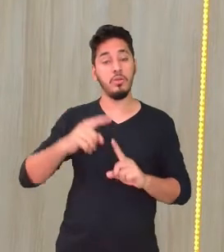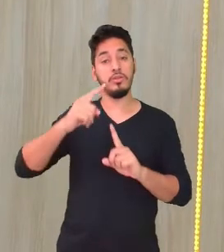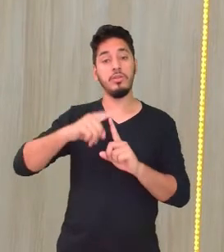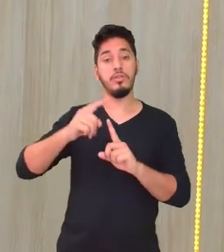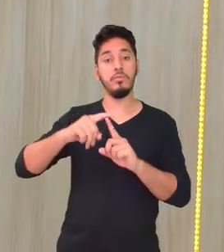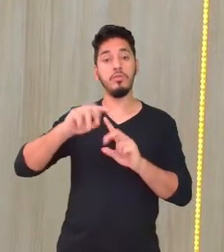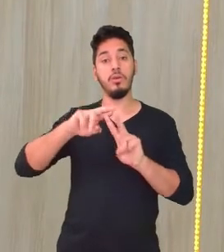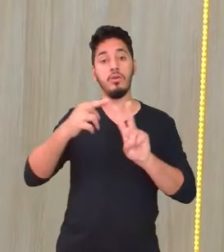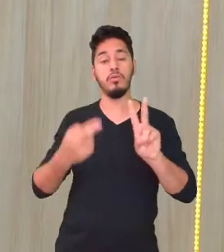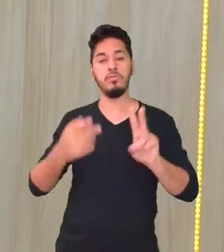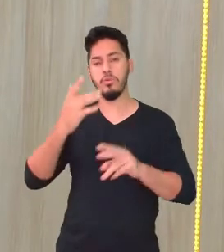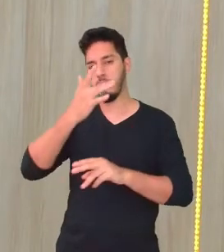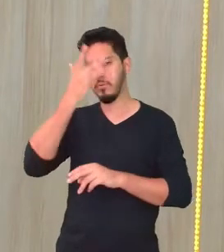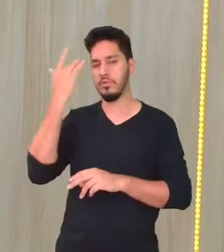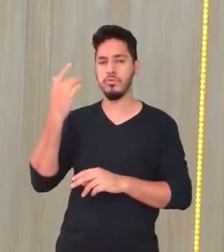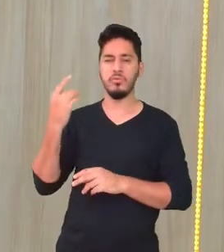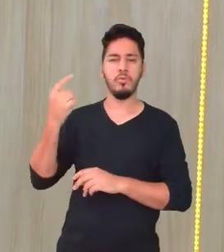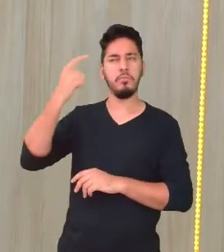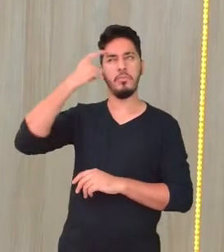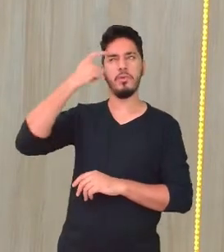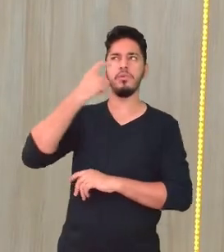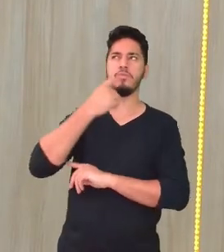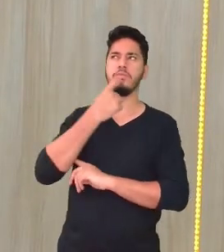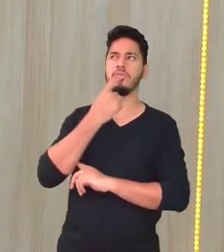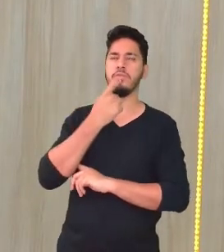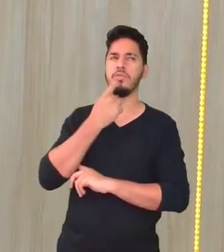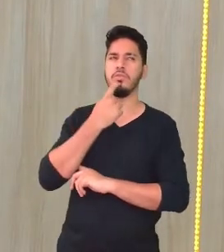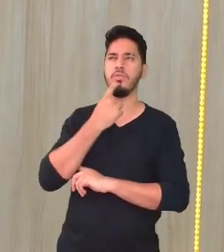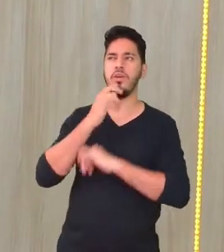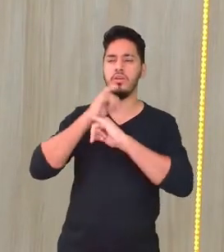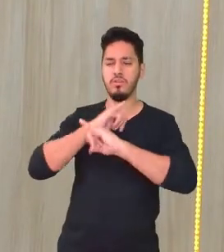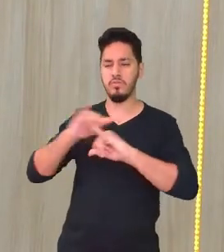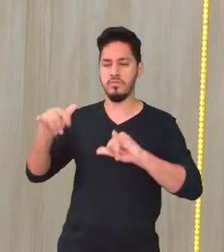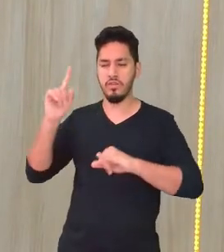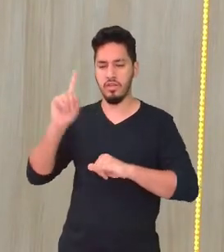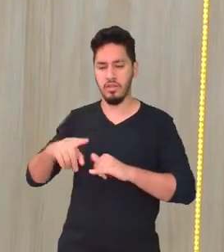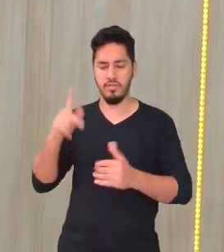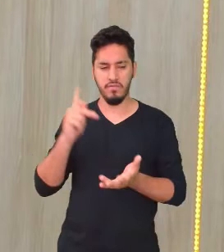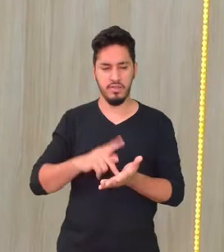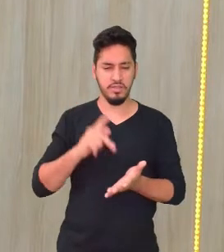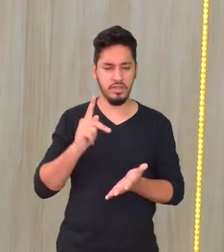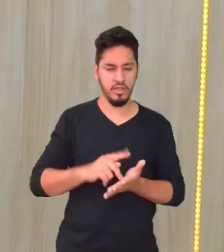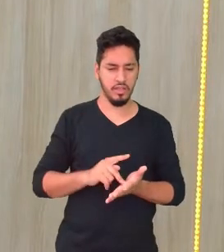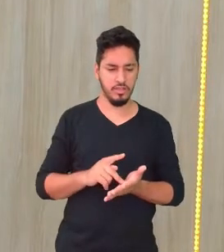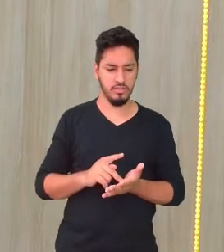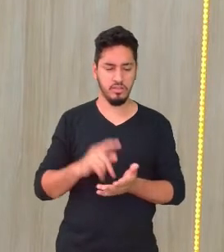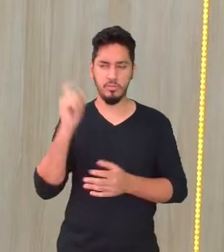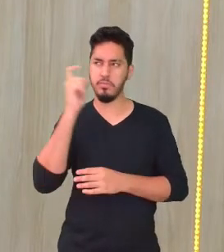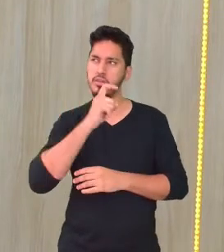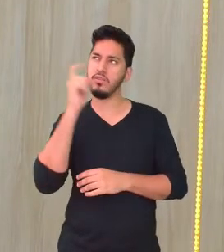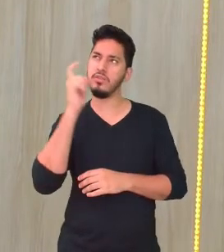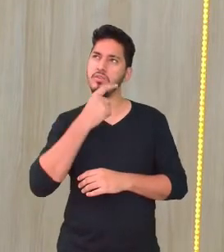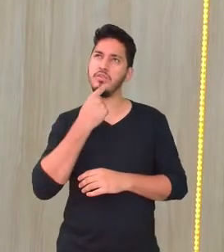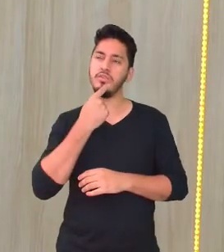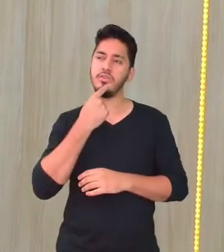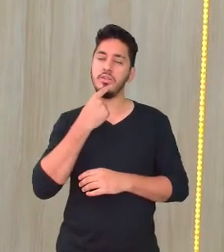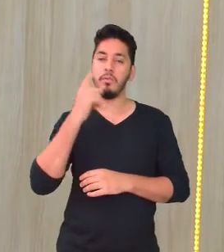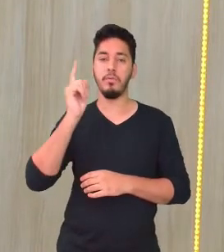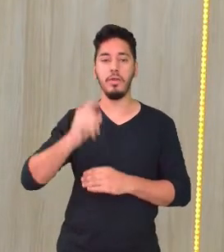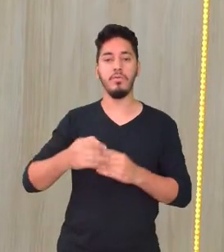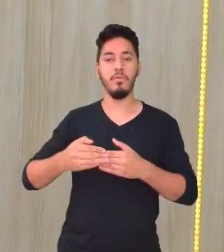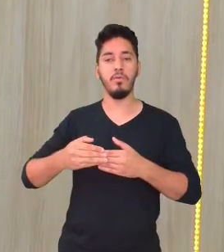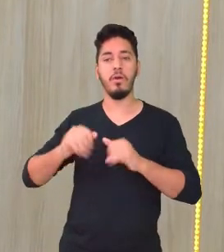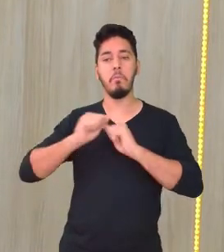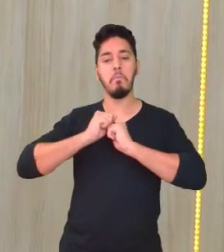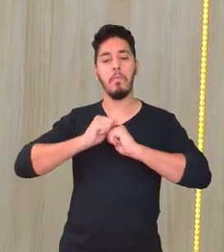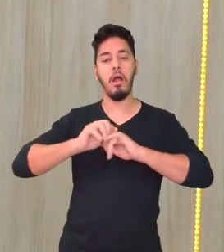exatamente para que a pessoa ela questione se aquela informação ela é realmente verdadeira, para não